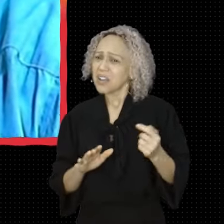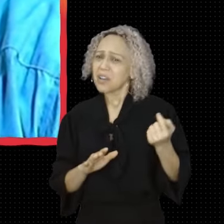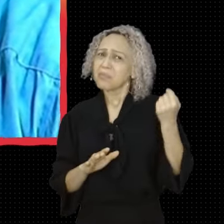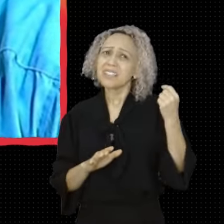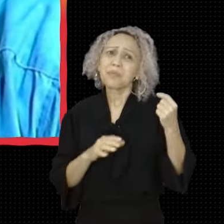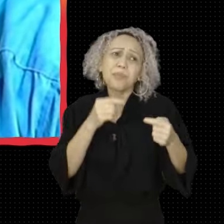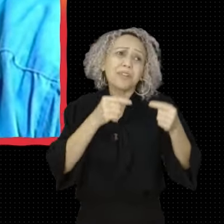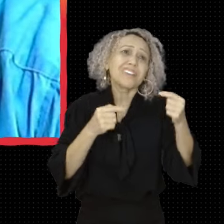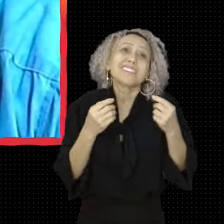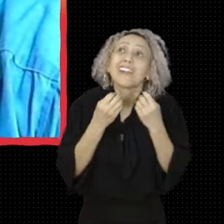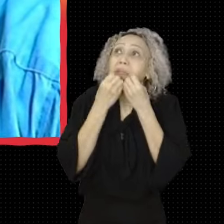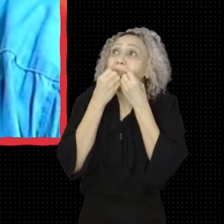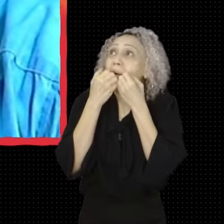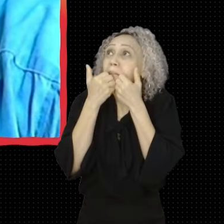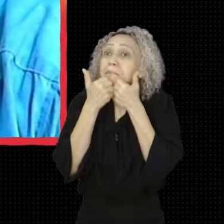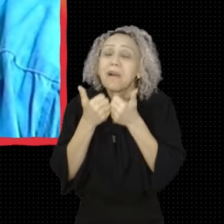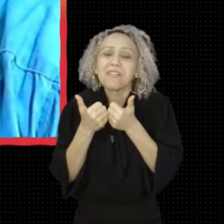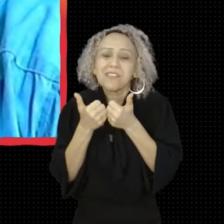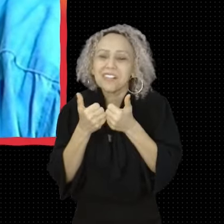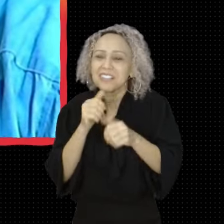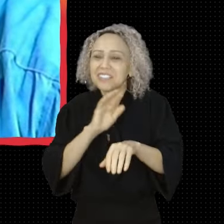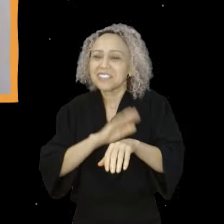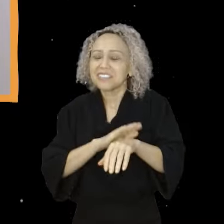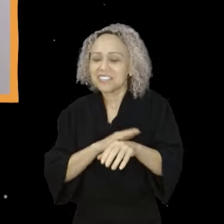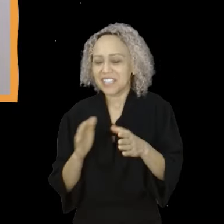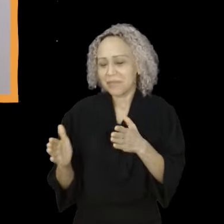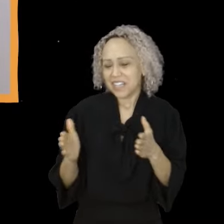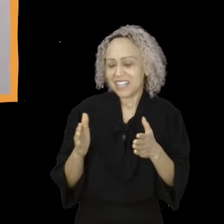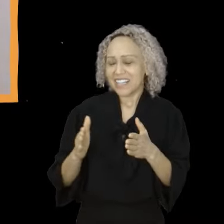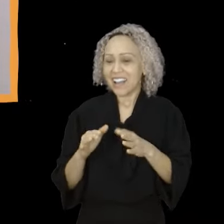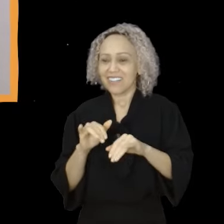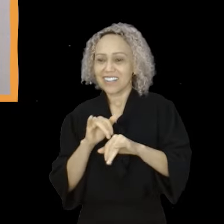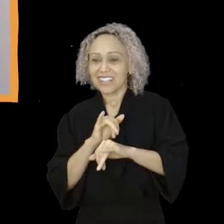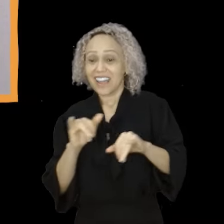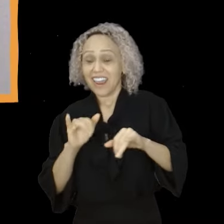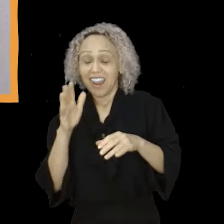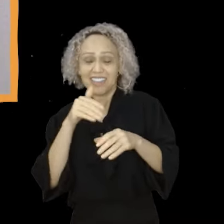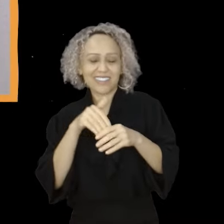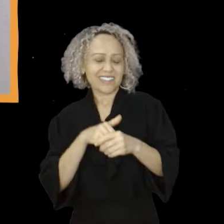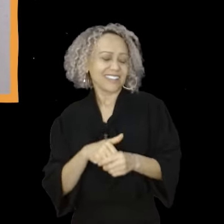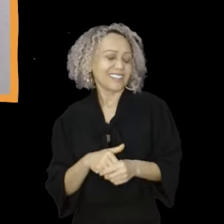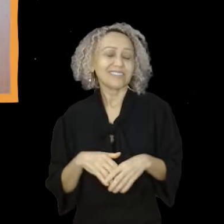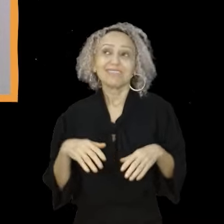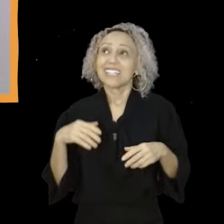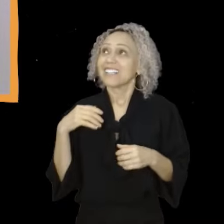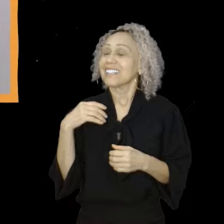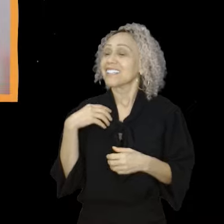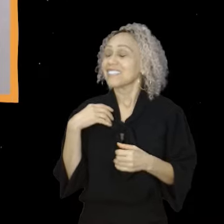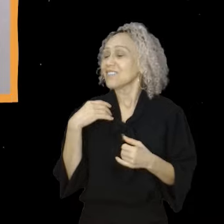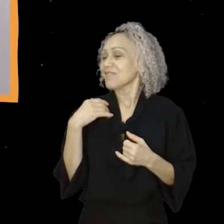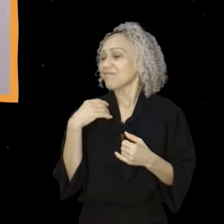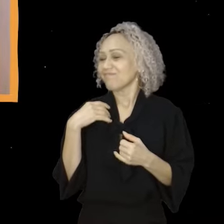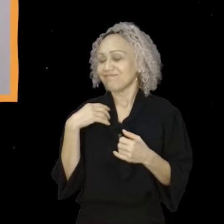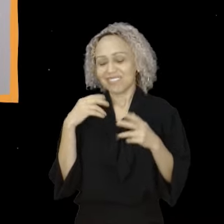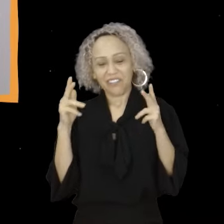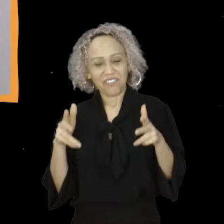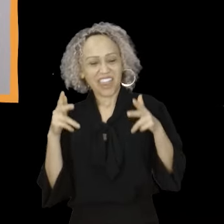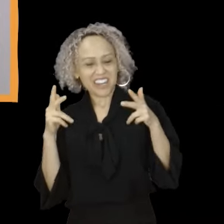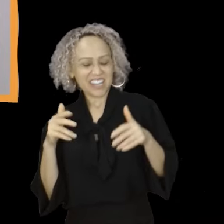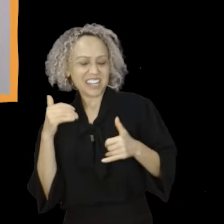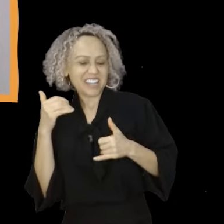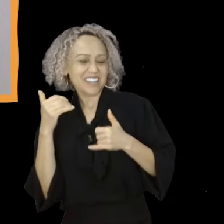quando chegava o ano de eleição, ainda por cima era divertido. Bom, mas de toda forma, deputado José Genuíno, em nome de toda a